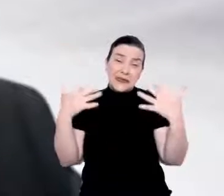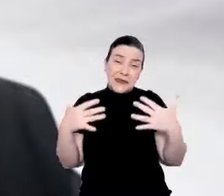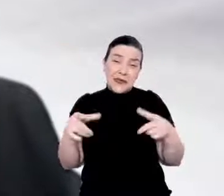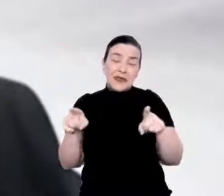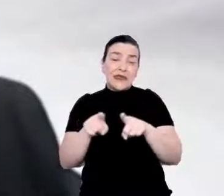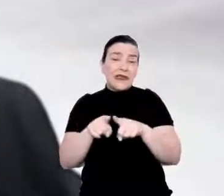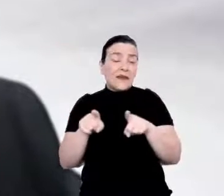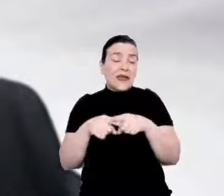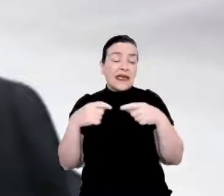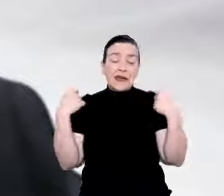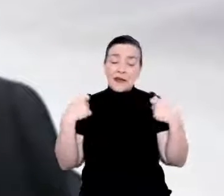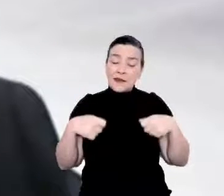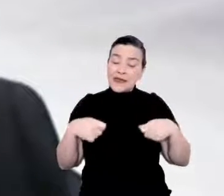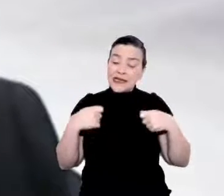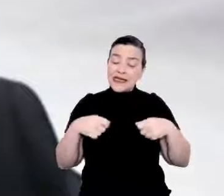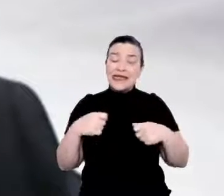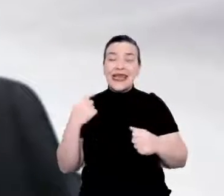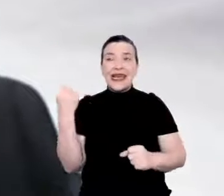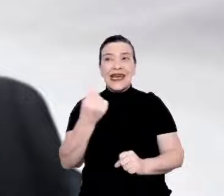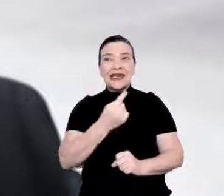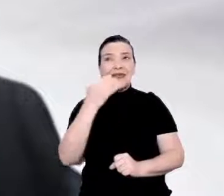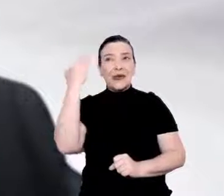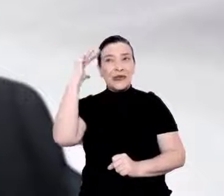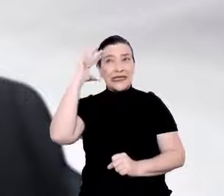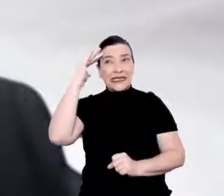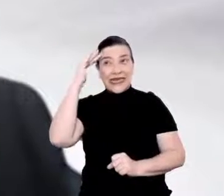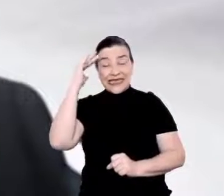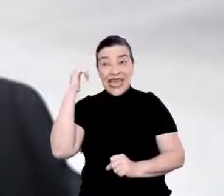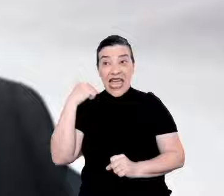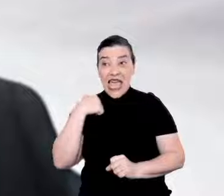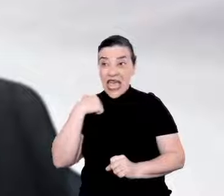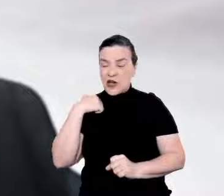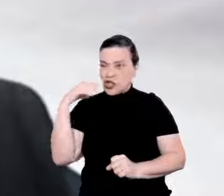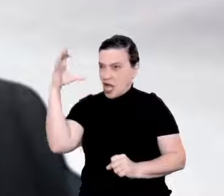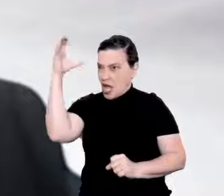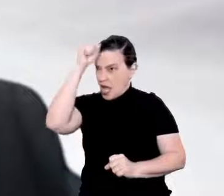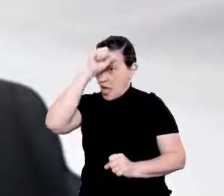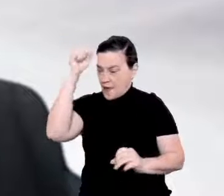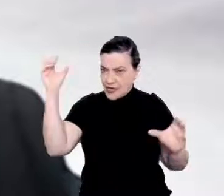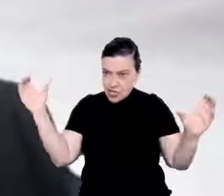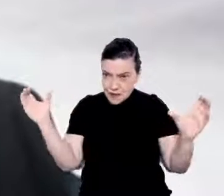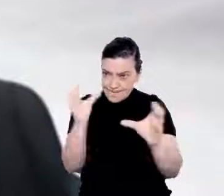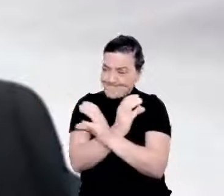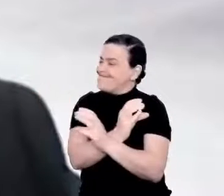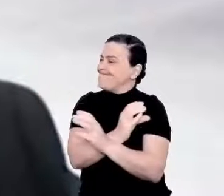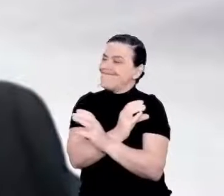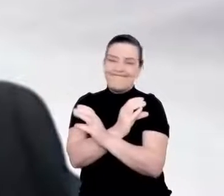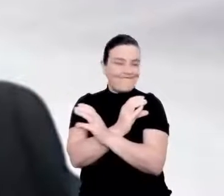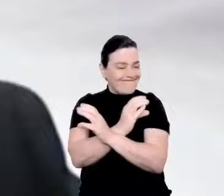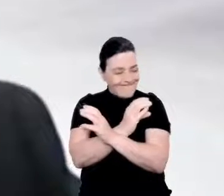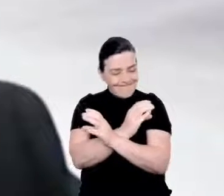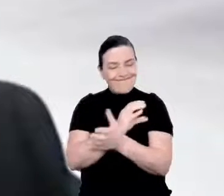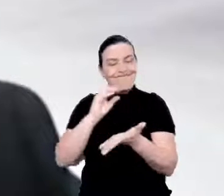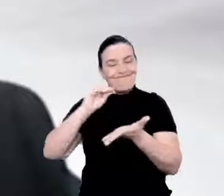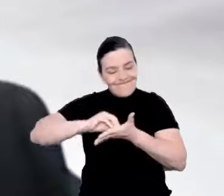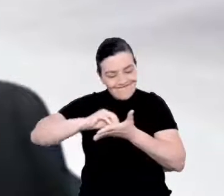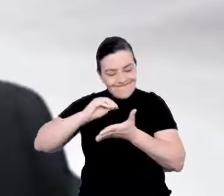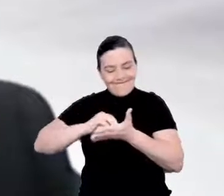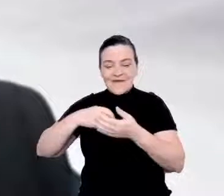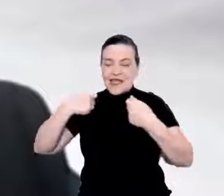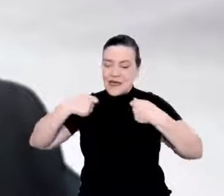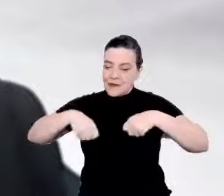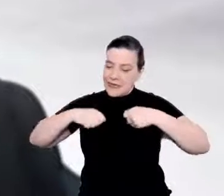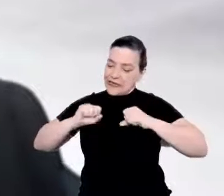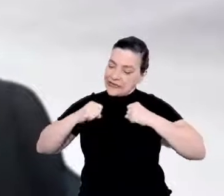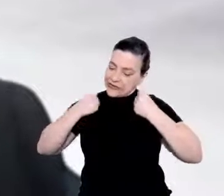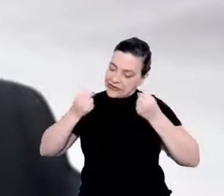passo é a consciência da ignorância, né? Então, diante de tantos desafios, mas se não dermos o primeiro passo, a gente não vai dar o